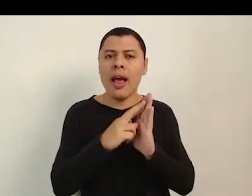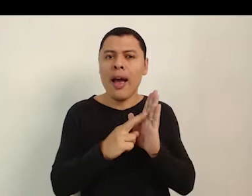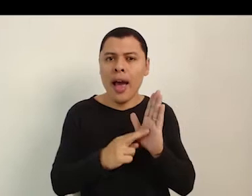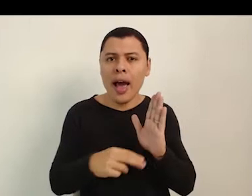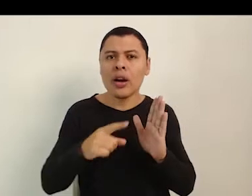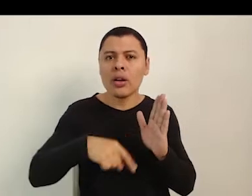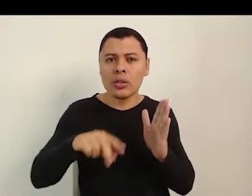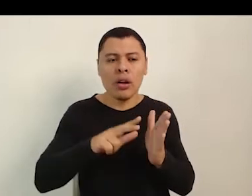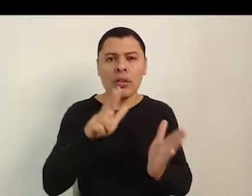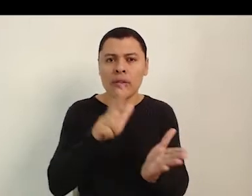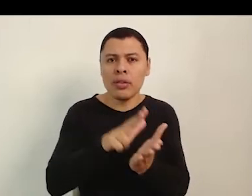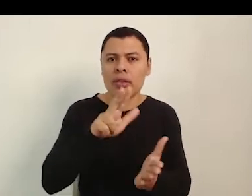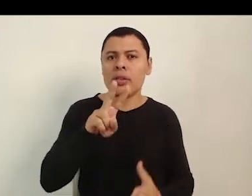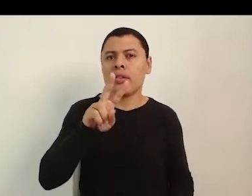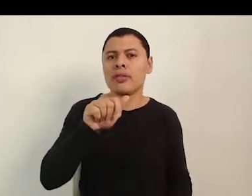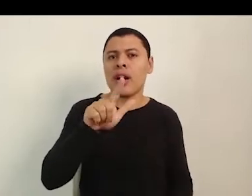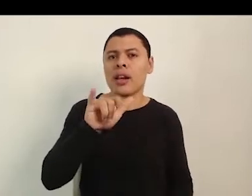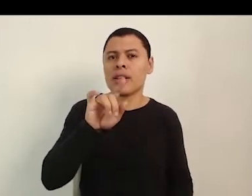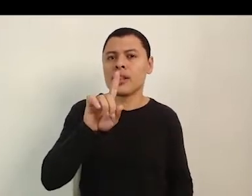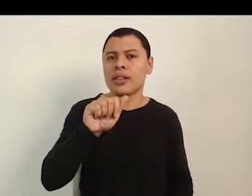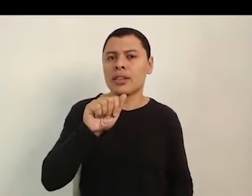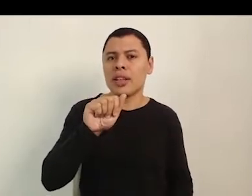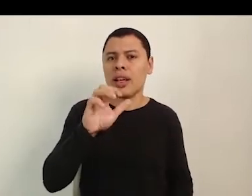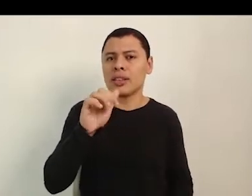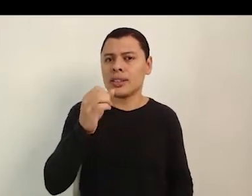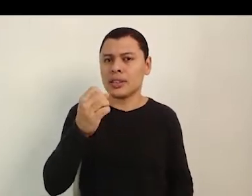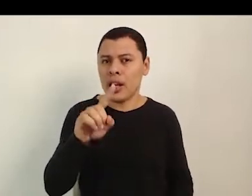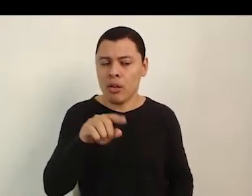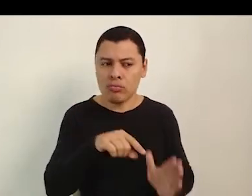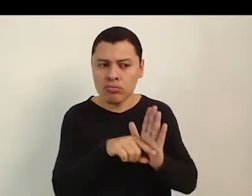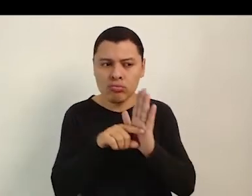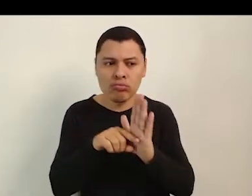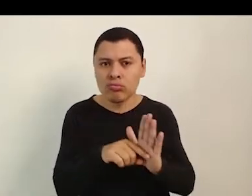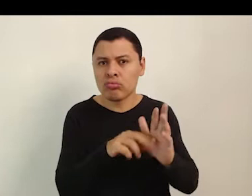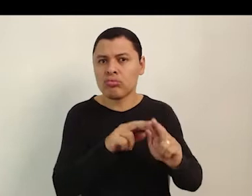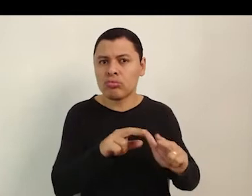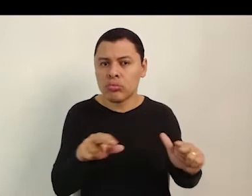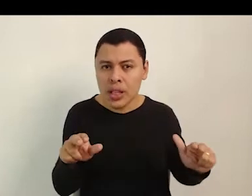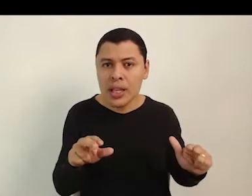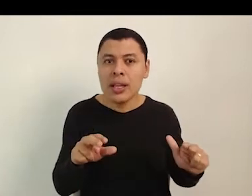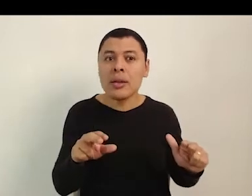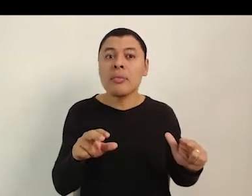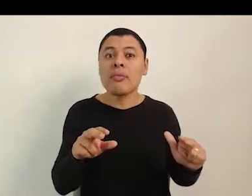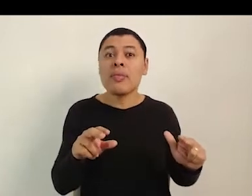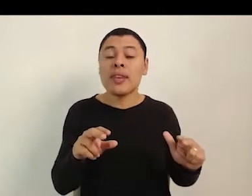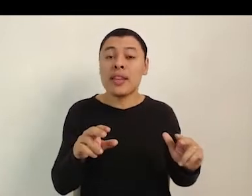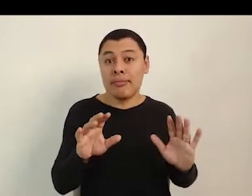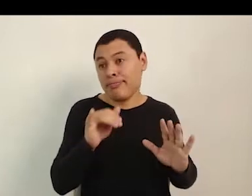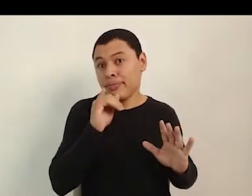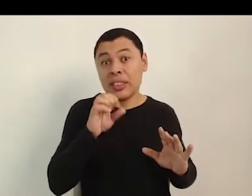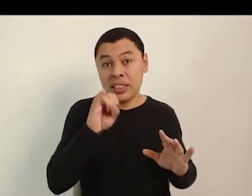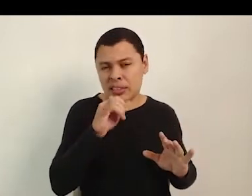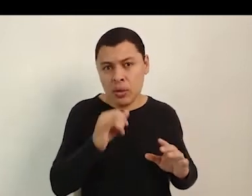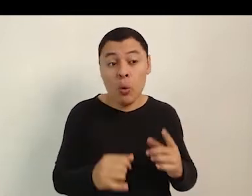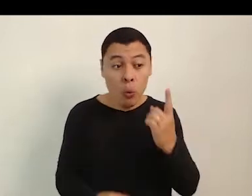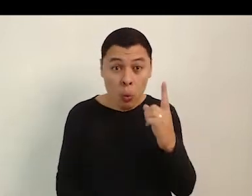dos itens que a gente usa para validar se algo está realmente ou não acessível. Ou seja, se a gente pegar aí, né, 1%